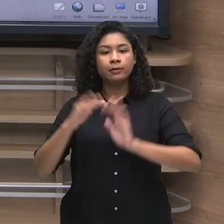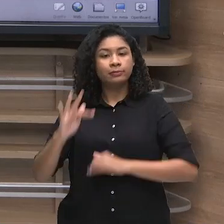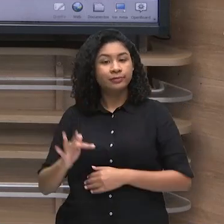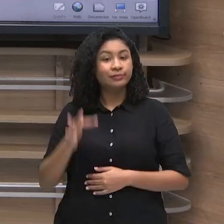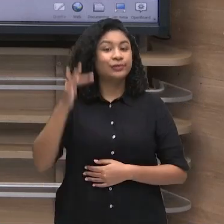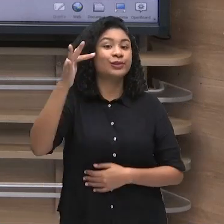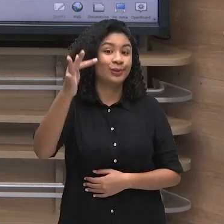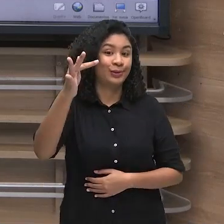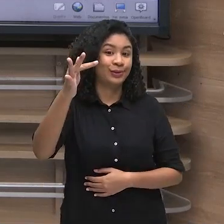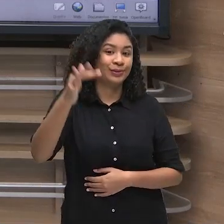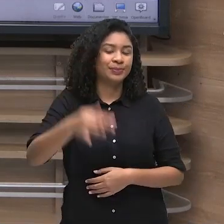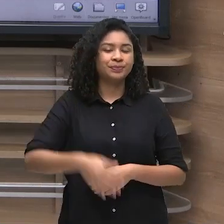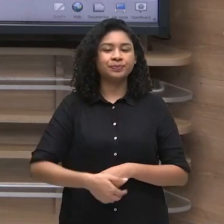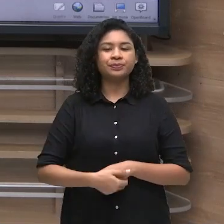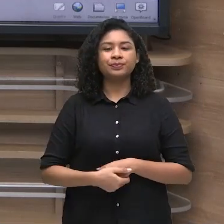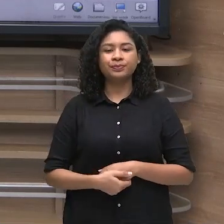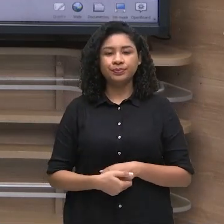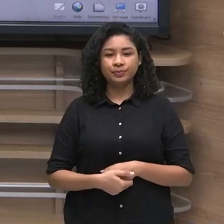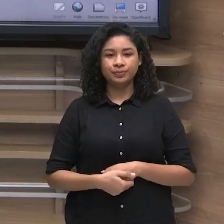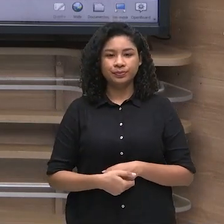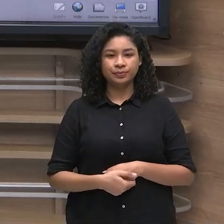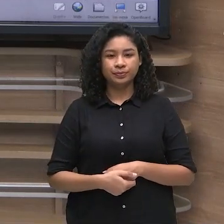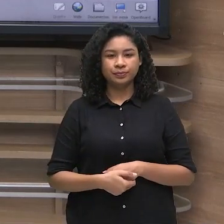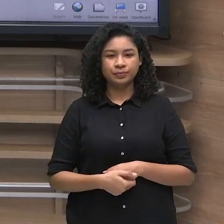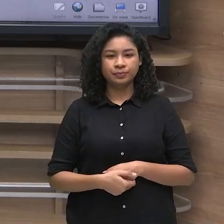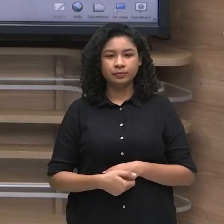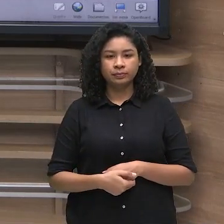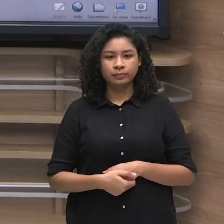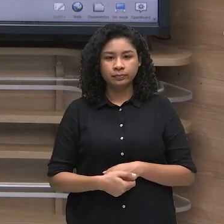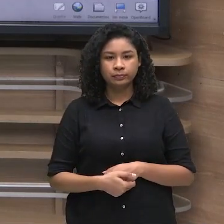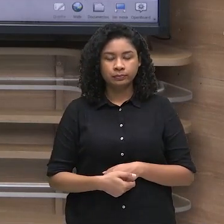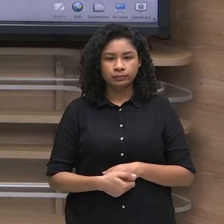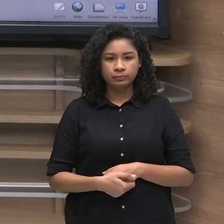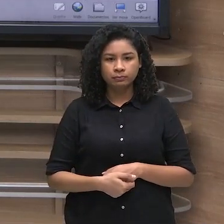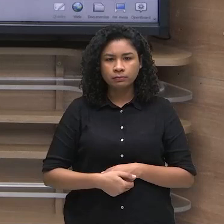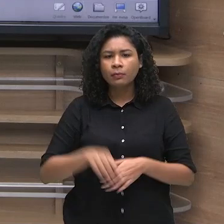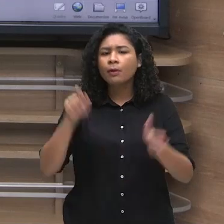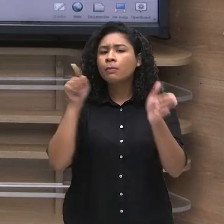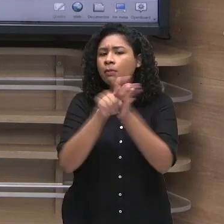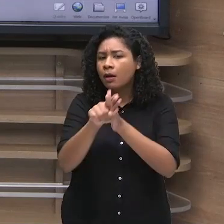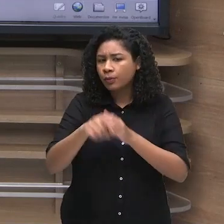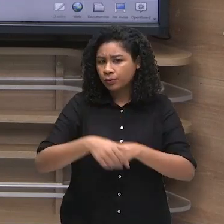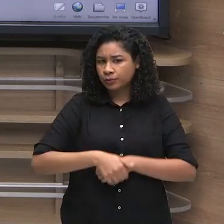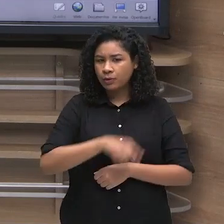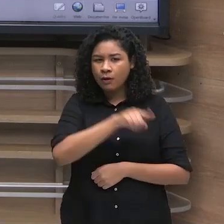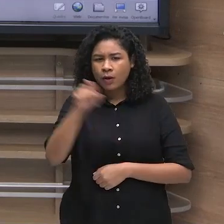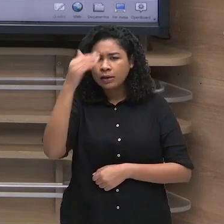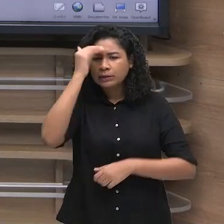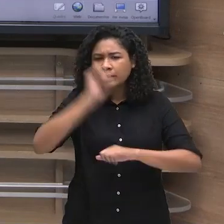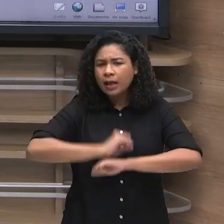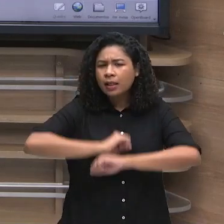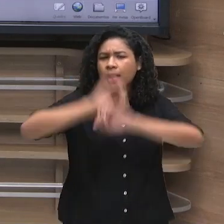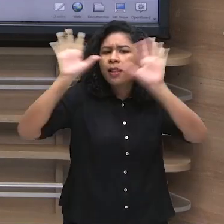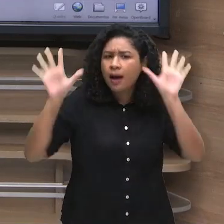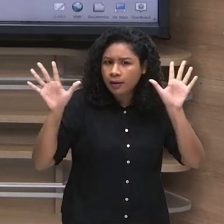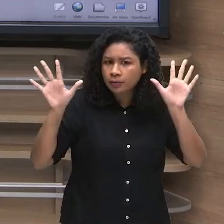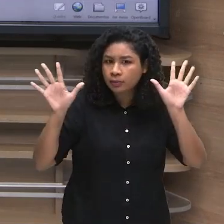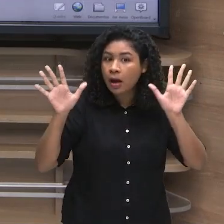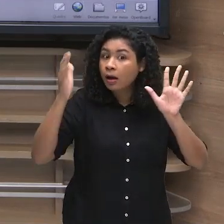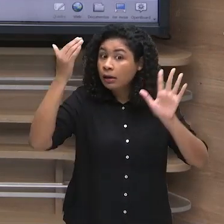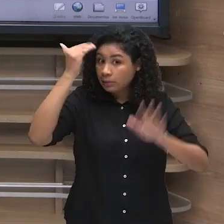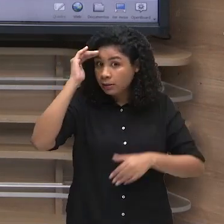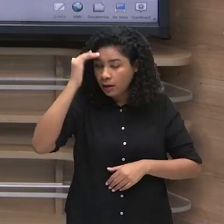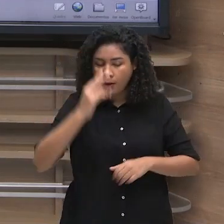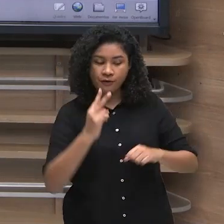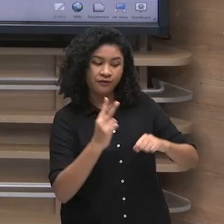tempo futuro. Amores, isso aqui está claro para vocês? Vocês compreenderam então que o verbo, que